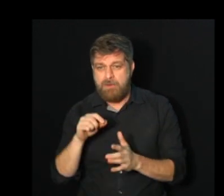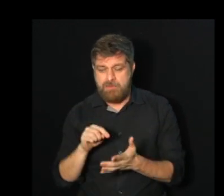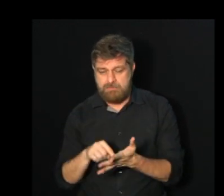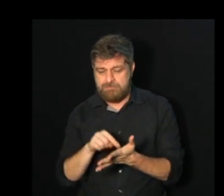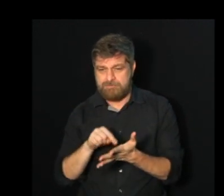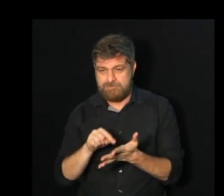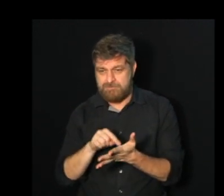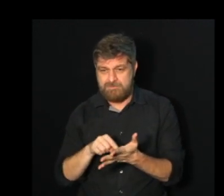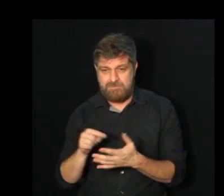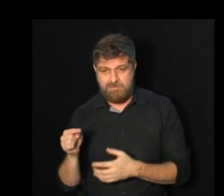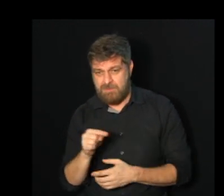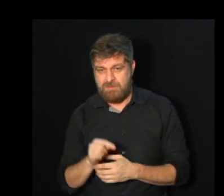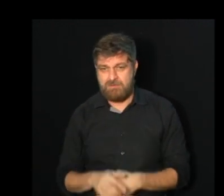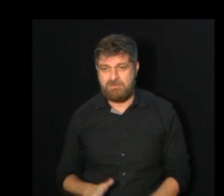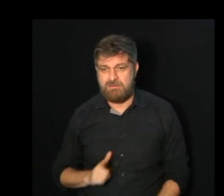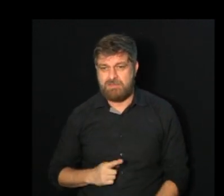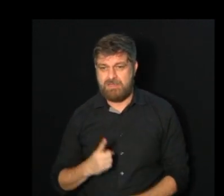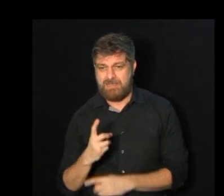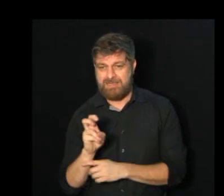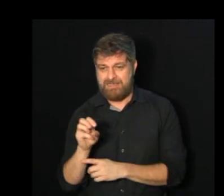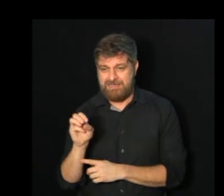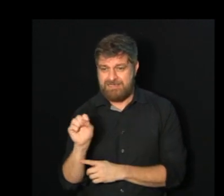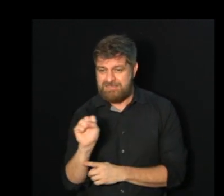que eu vi para essa rede. Vai demorar 15 segundos.